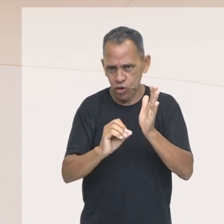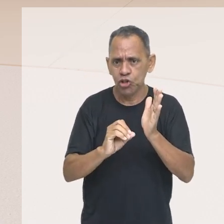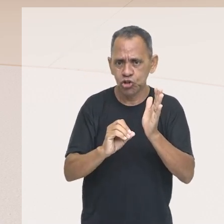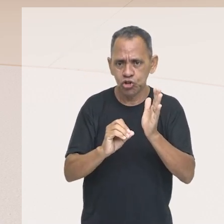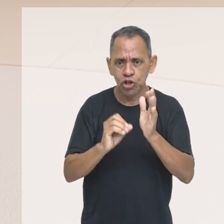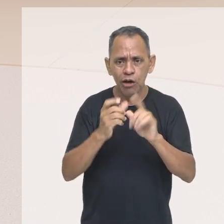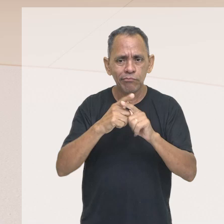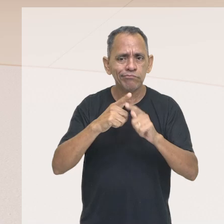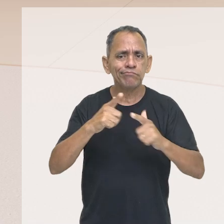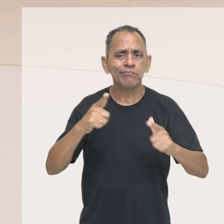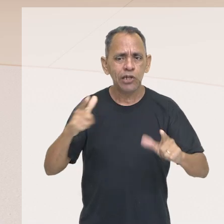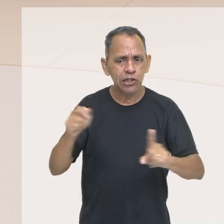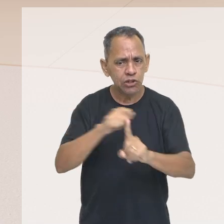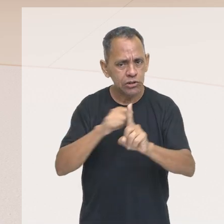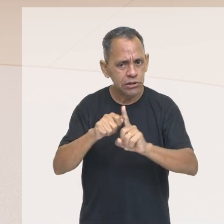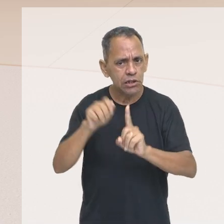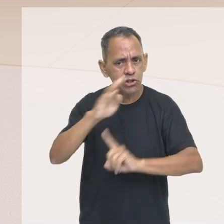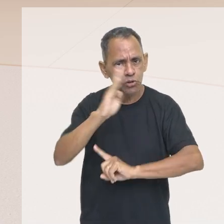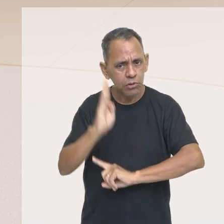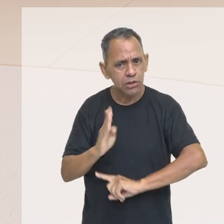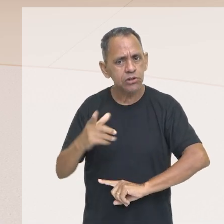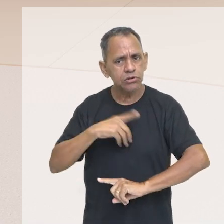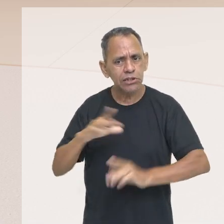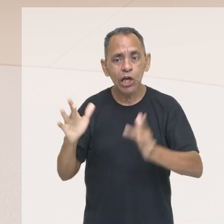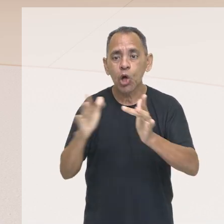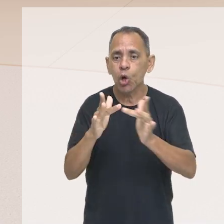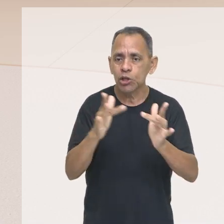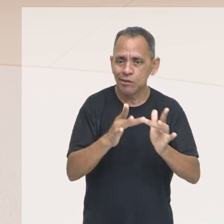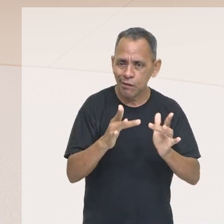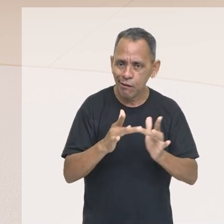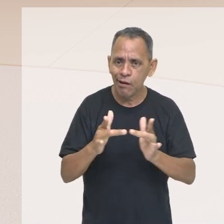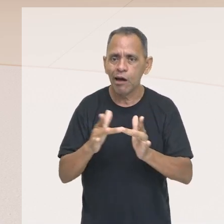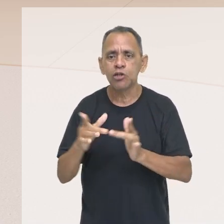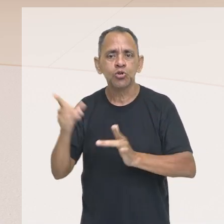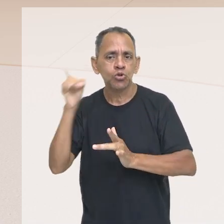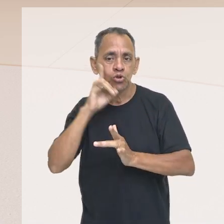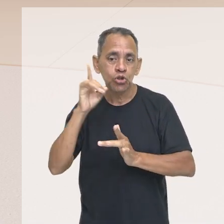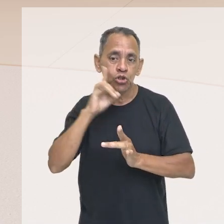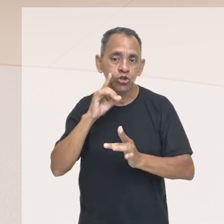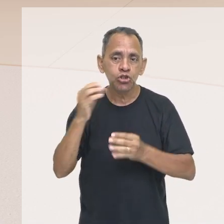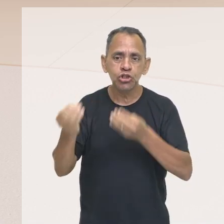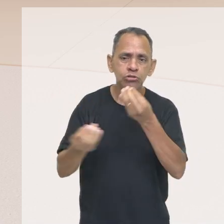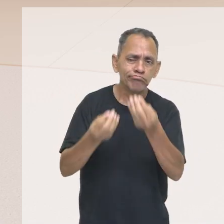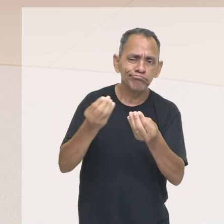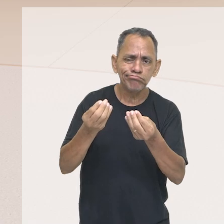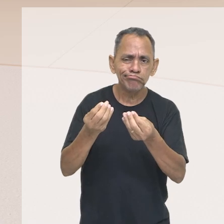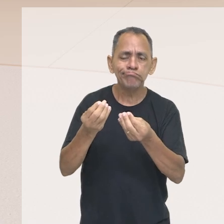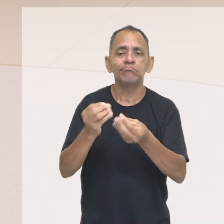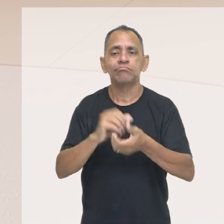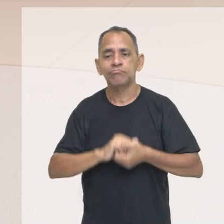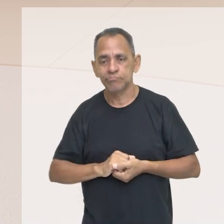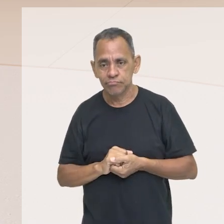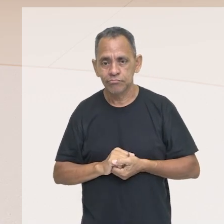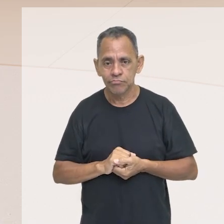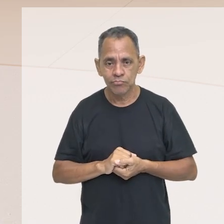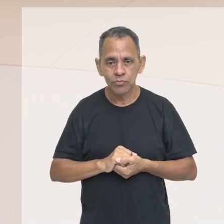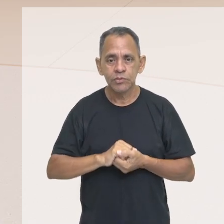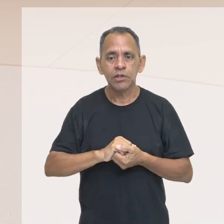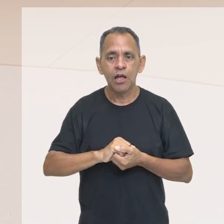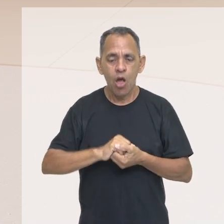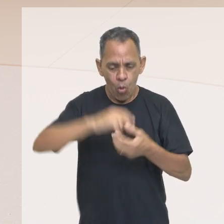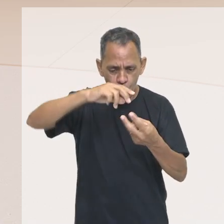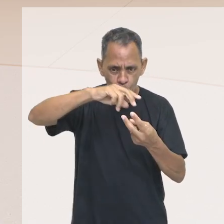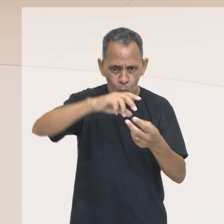sociedade brasileira vai ter contato, né, na sua rotina, como por exemplo, com uma batedeira,